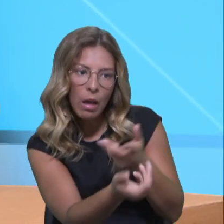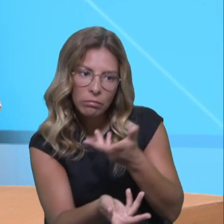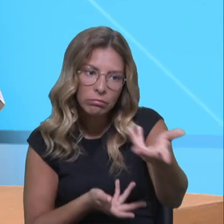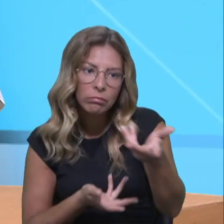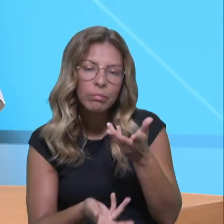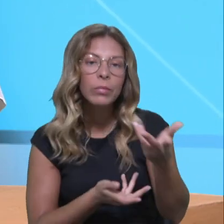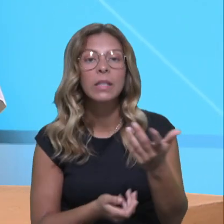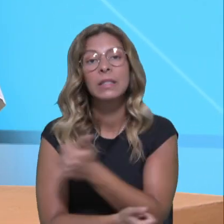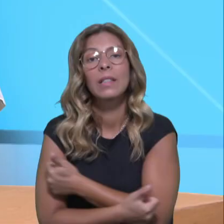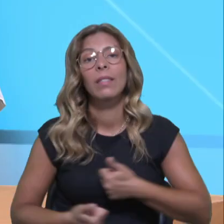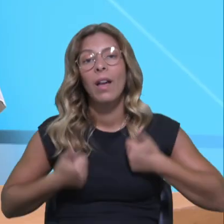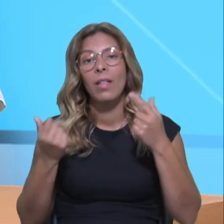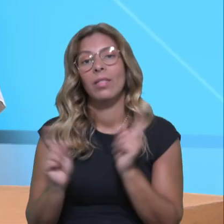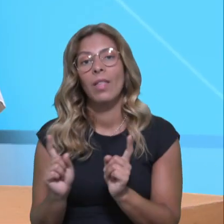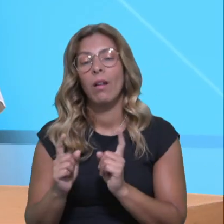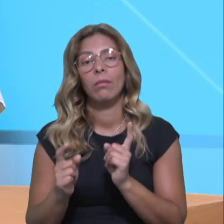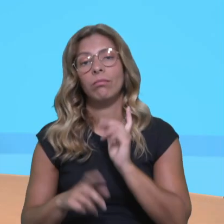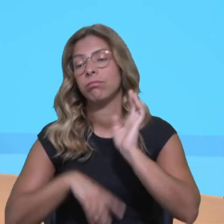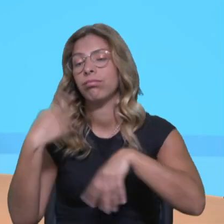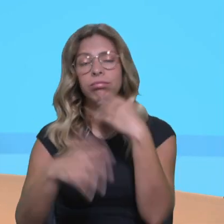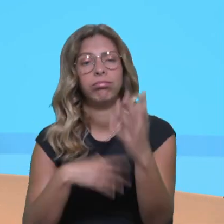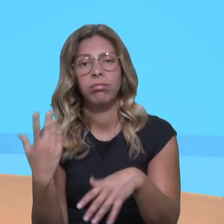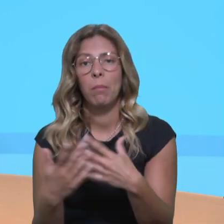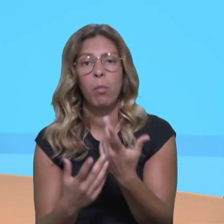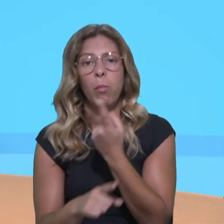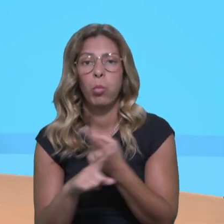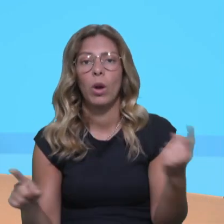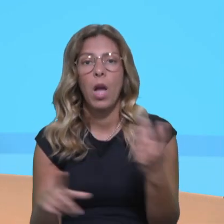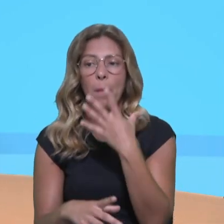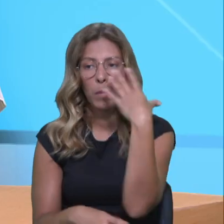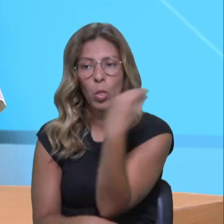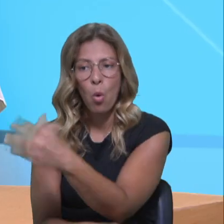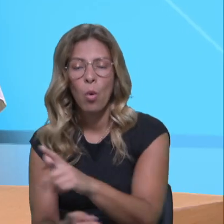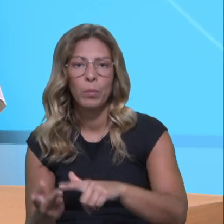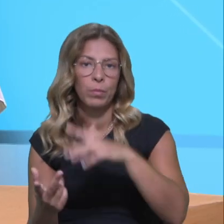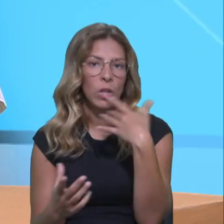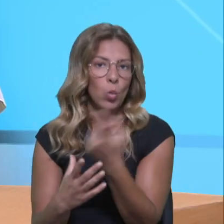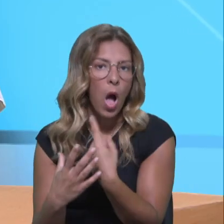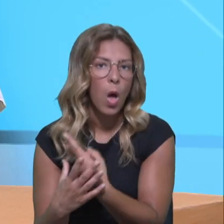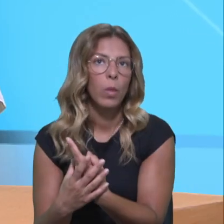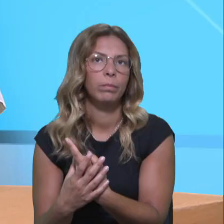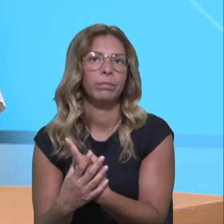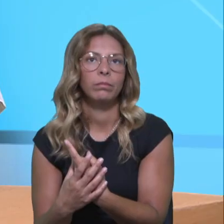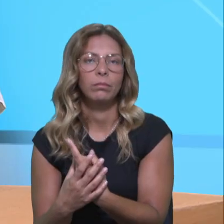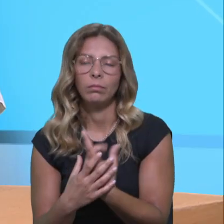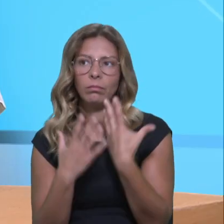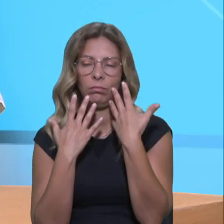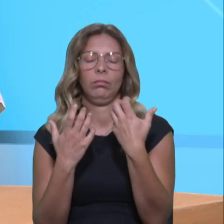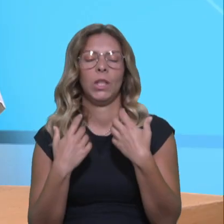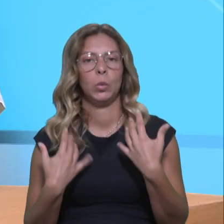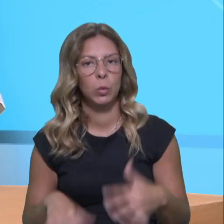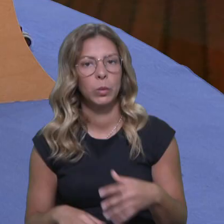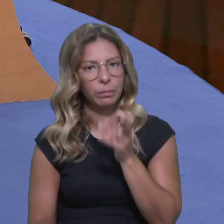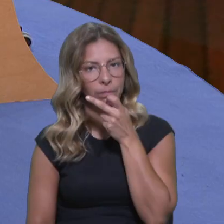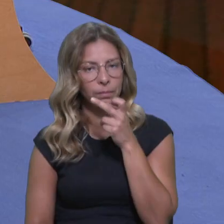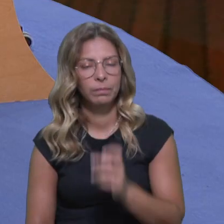cidades isto não têm. Portanto, eu digo que o abandono e o isolamento dos idosos nas cidades é de uma agressividade brutal. Daí